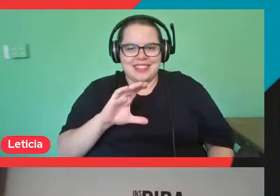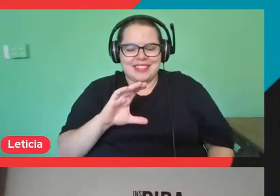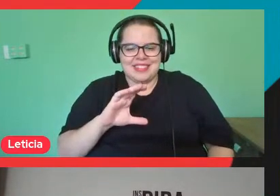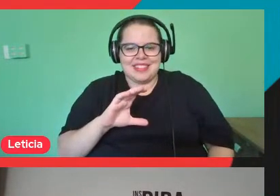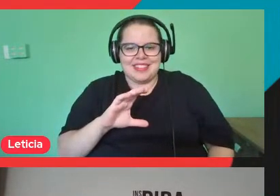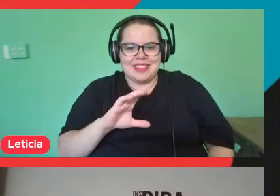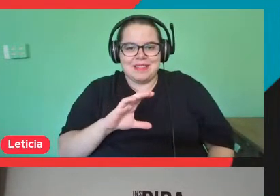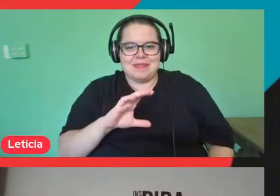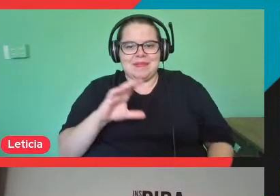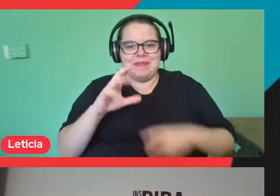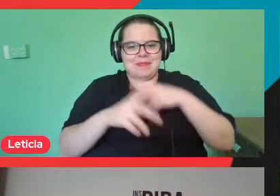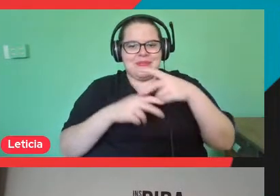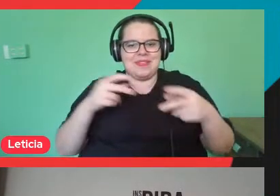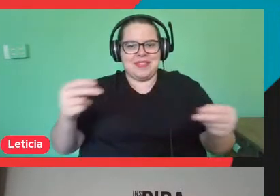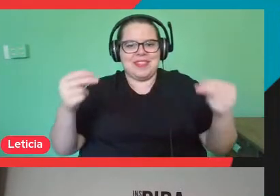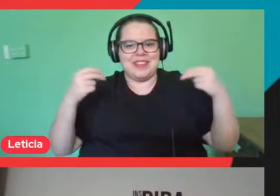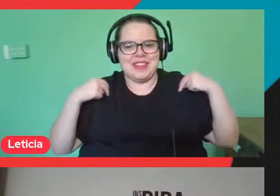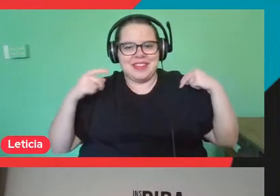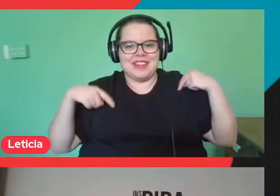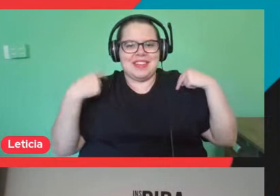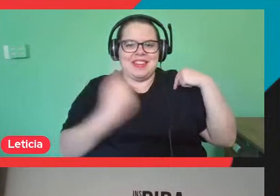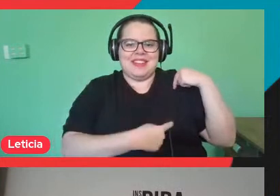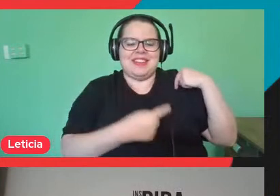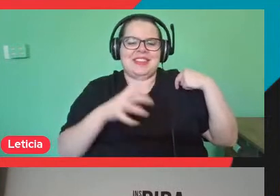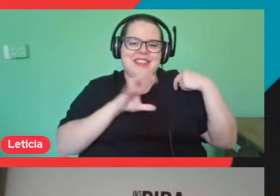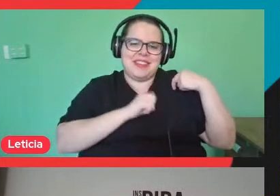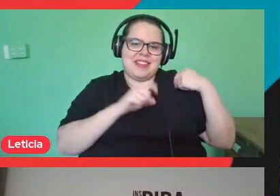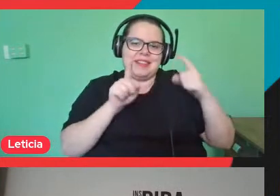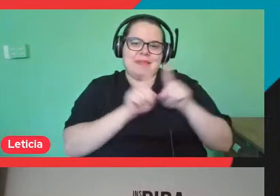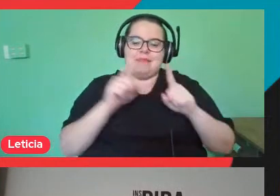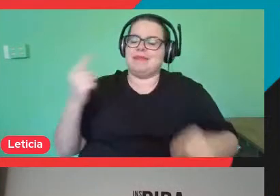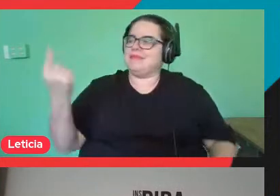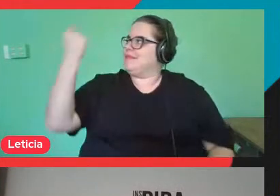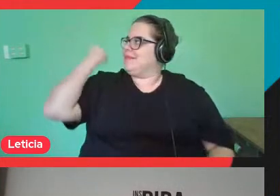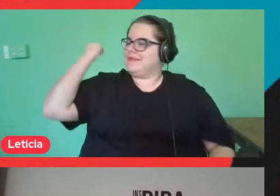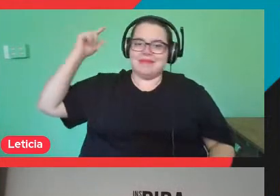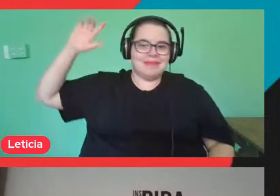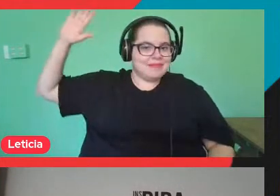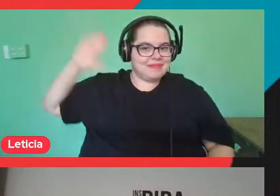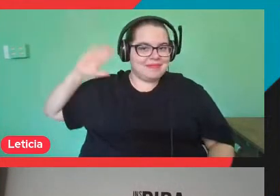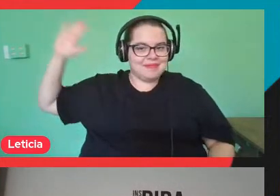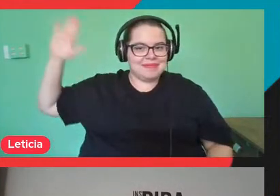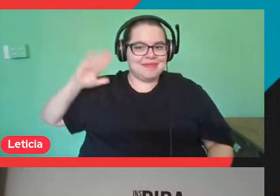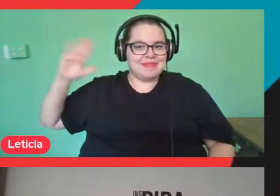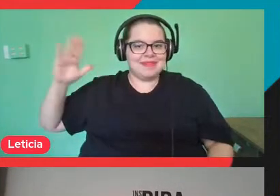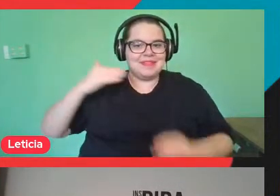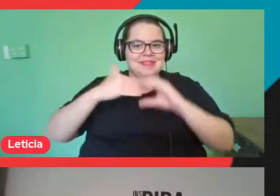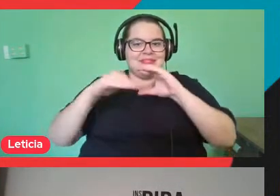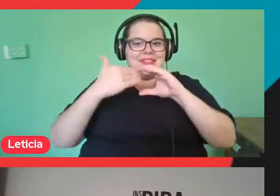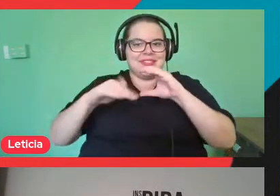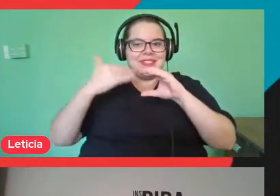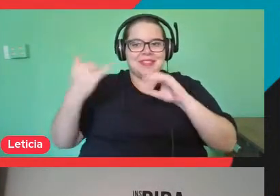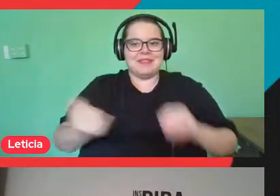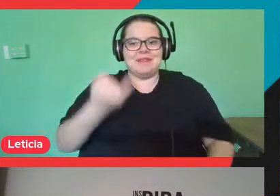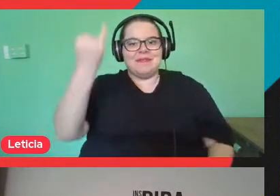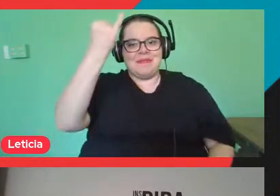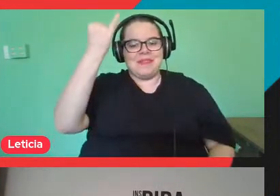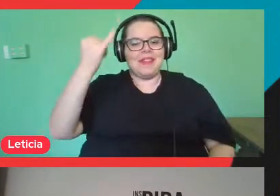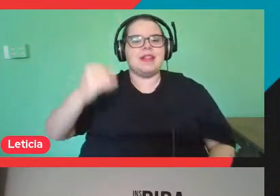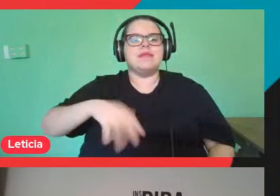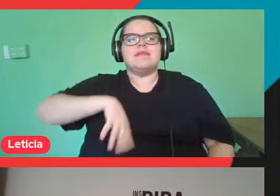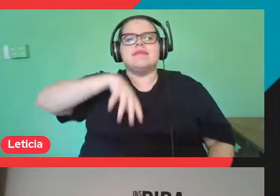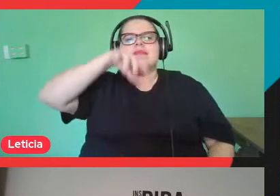é um presente que a empresa deu para a gente aqui. Atrás de mim tem uma parede branca, com uma mensagem muito importante: